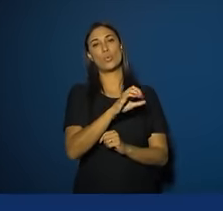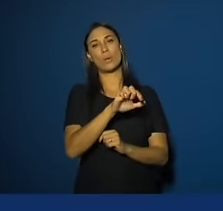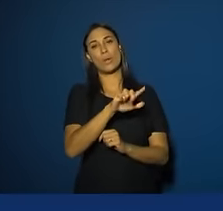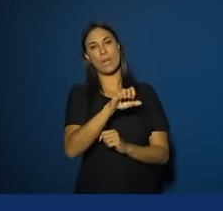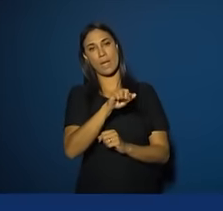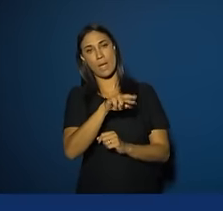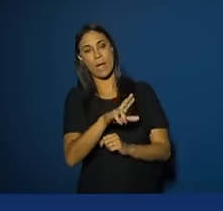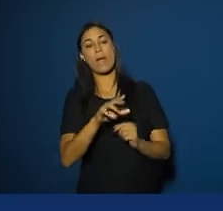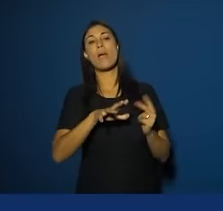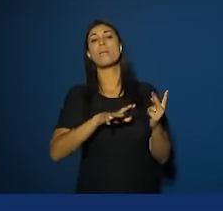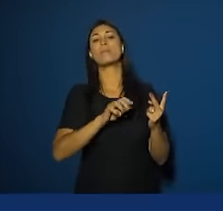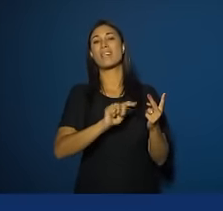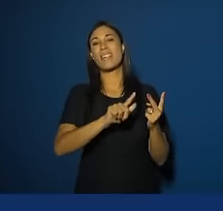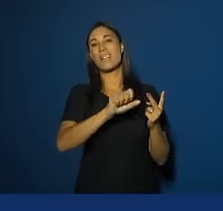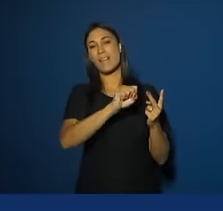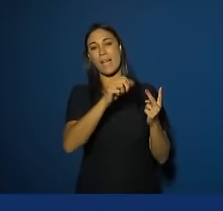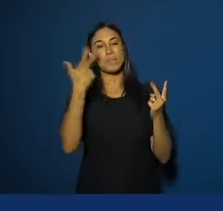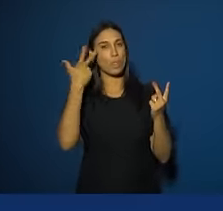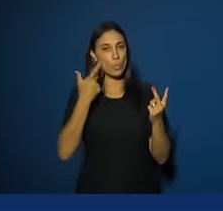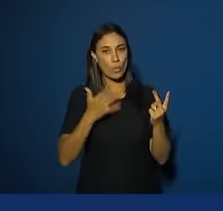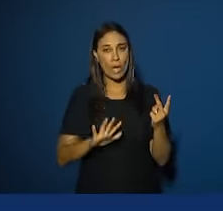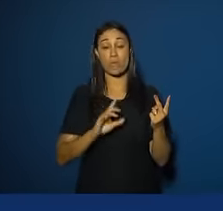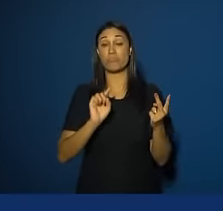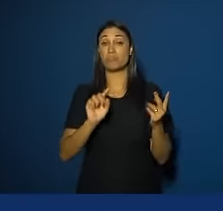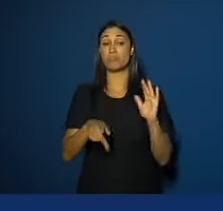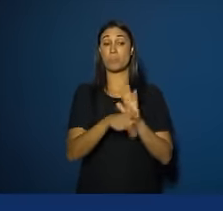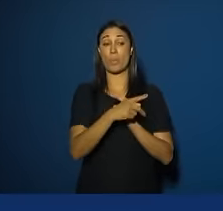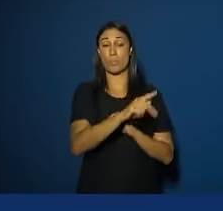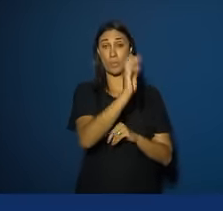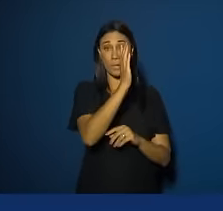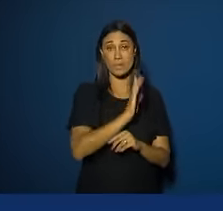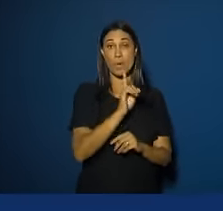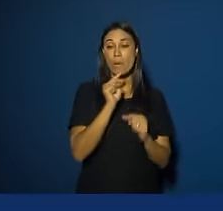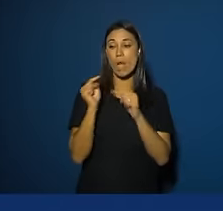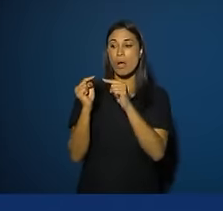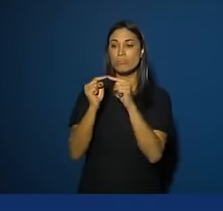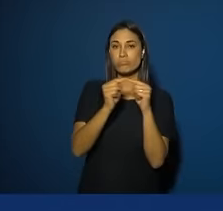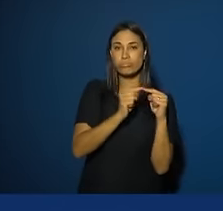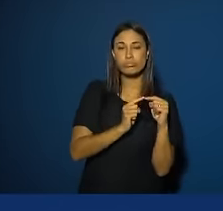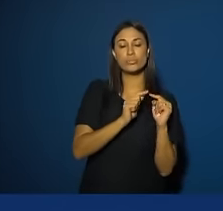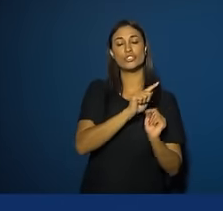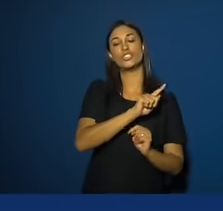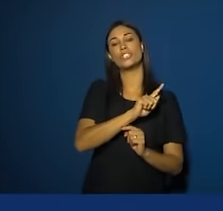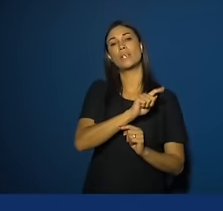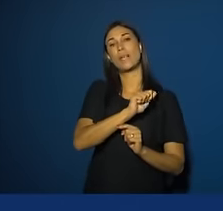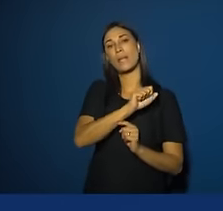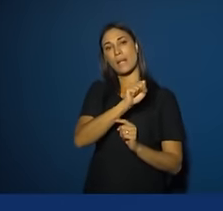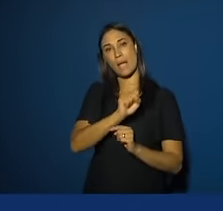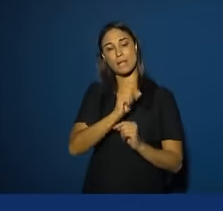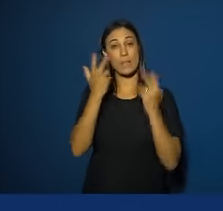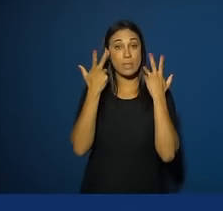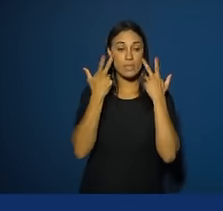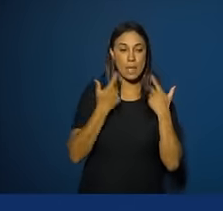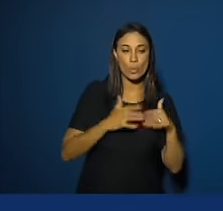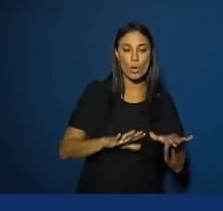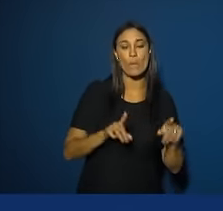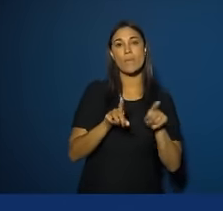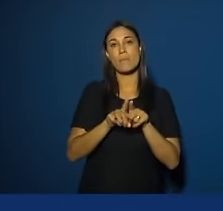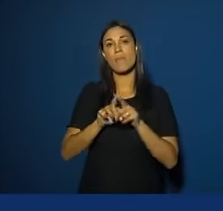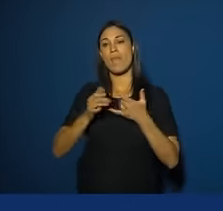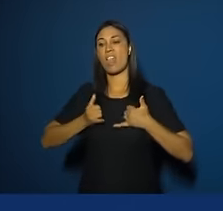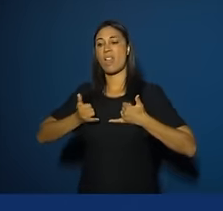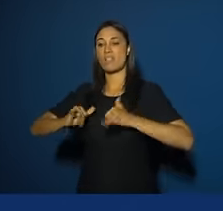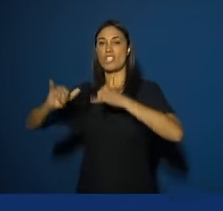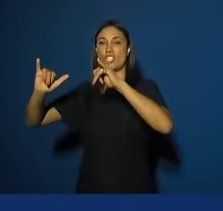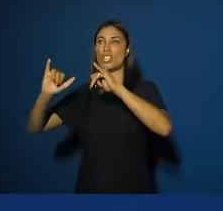gás natural a vocação do Brasil Muito provavelmente é uma combinação de gás natural e e energia nuclear